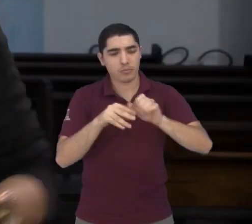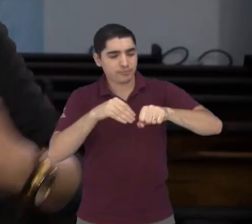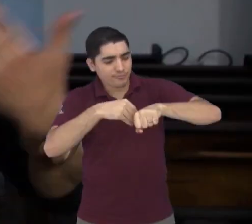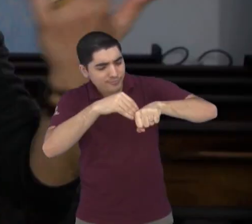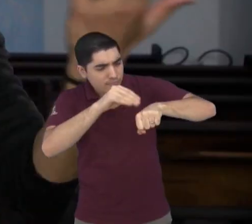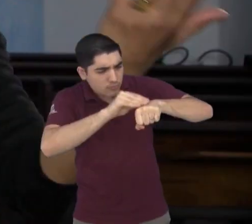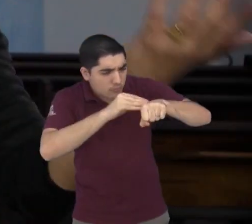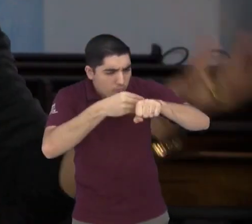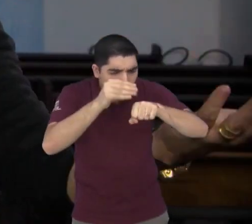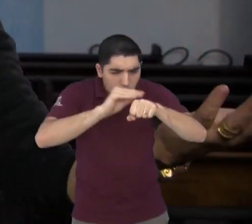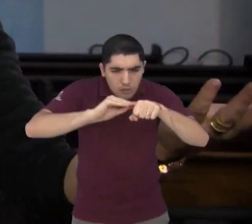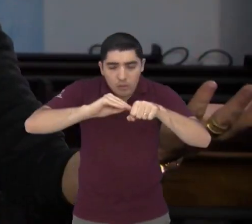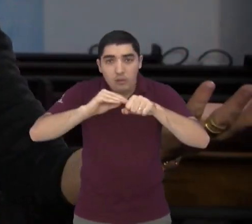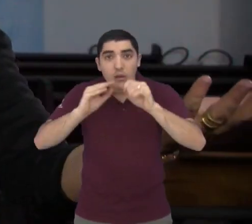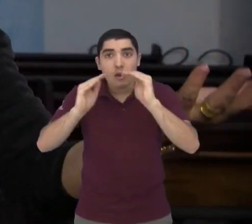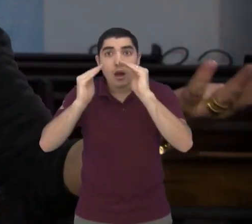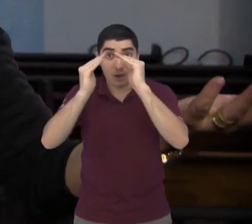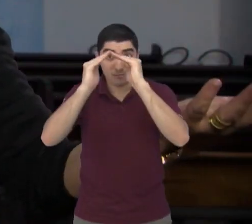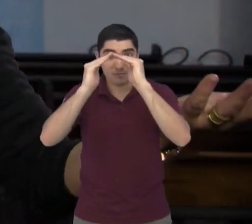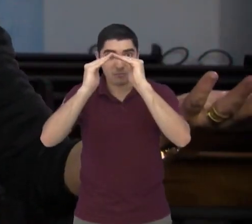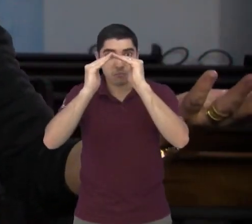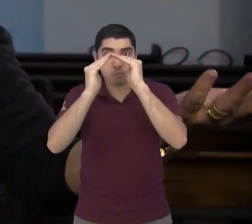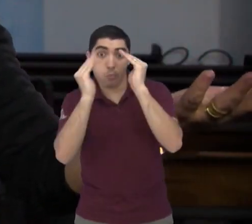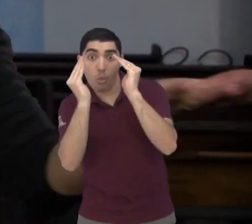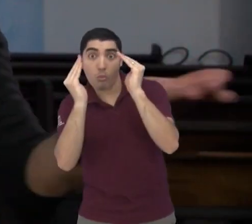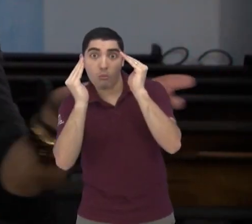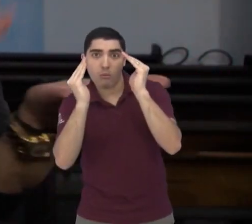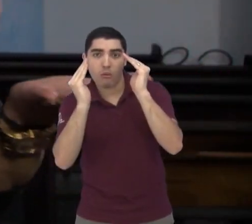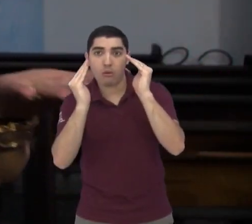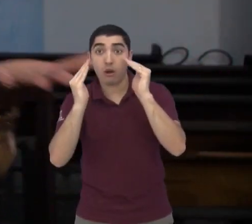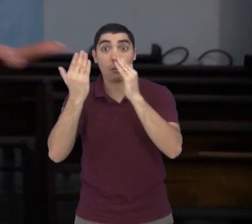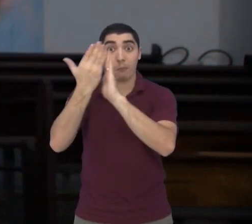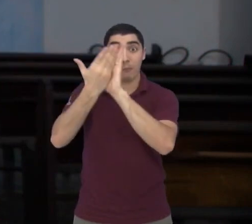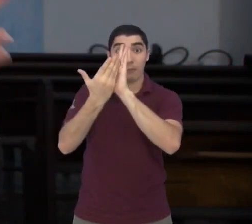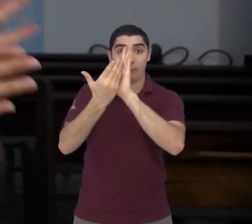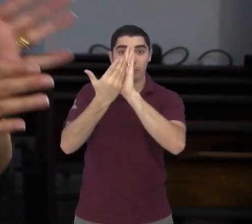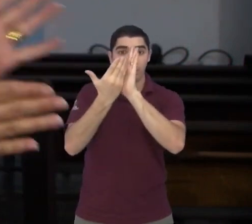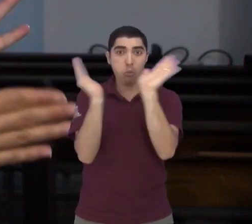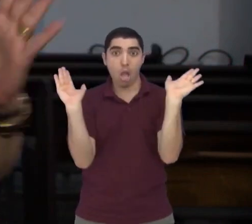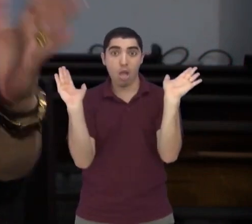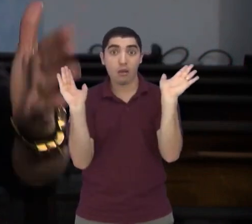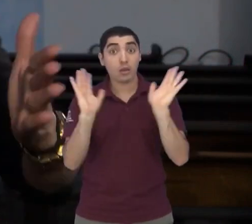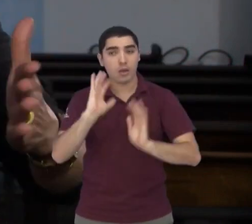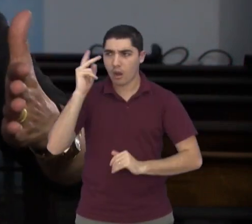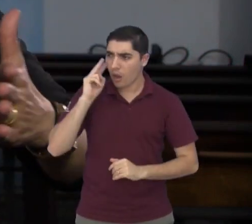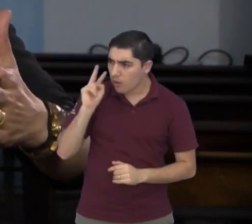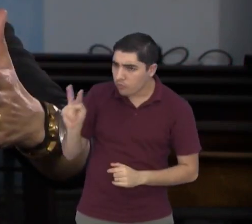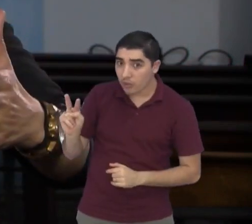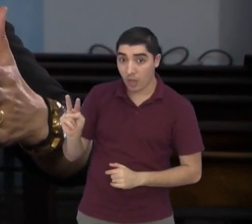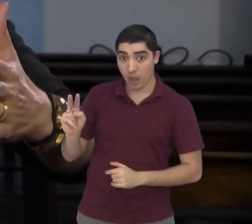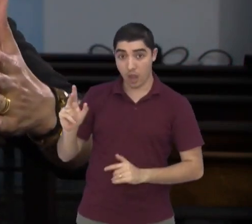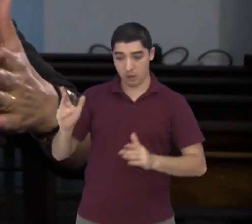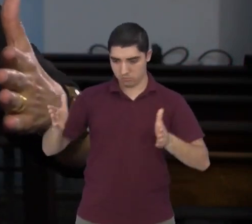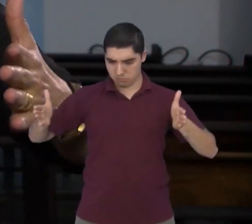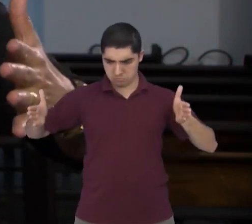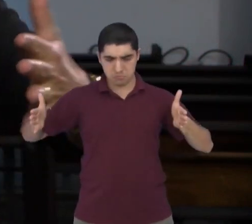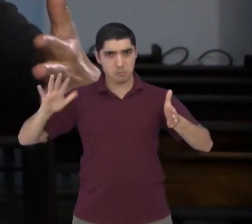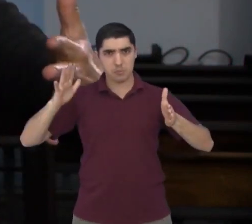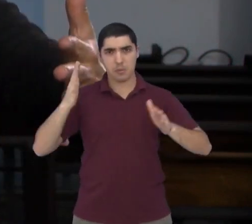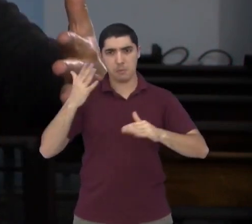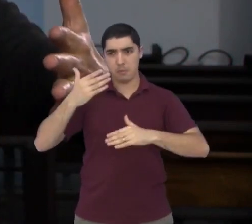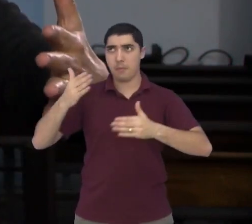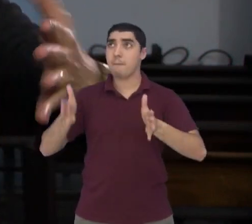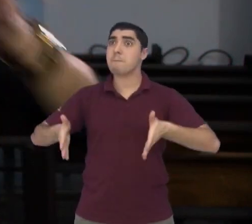abrem, e de um lado mostra a imagem que tem. A parede da taipa ela é imensa, ela é dessa grossura,